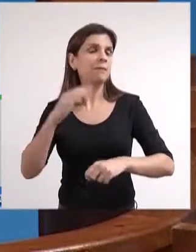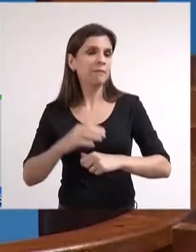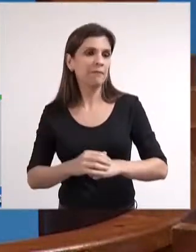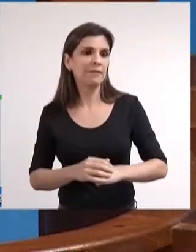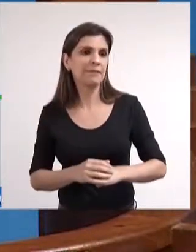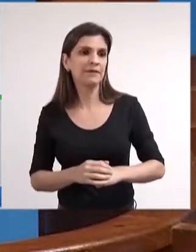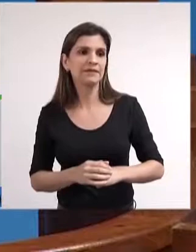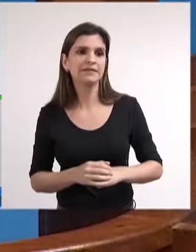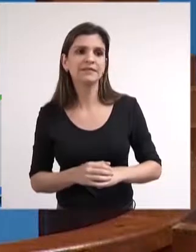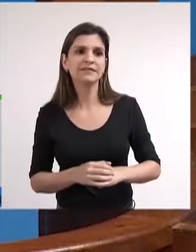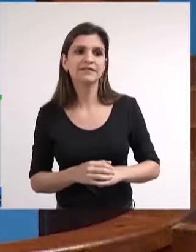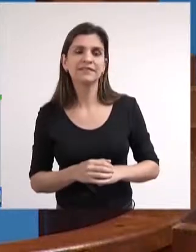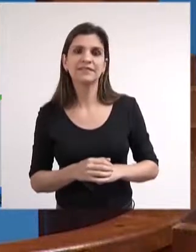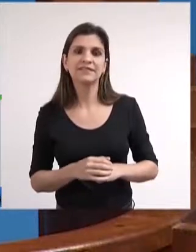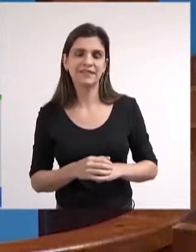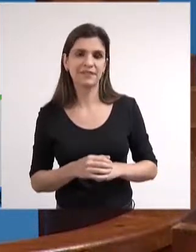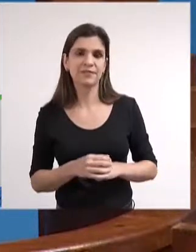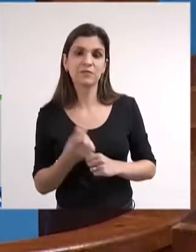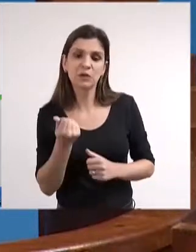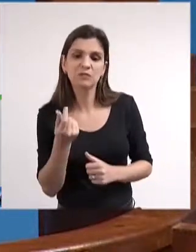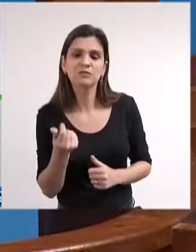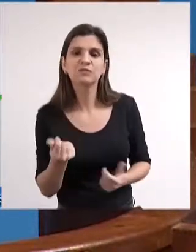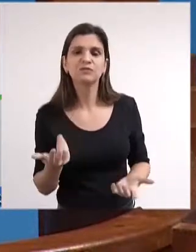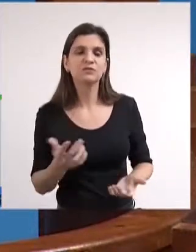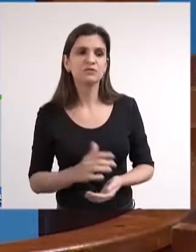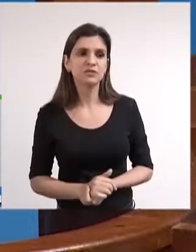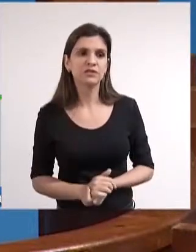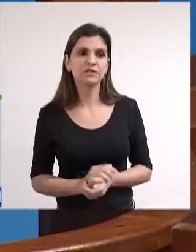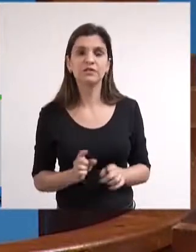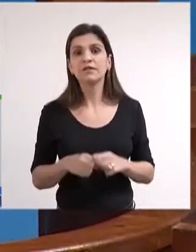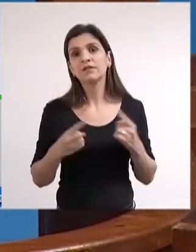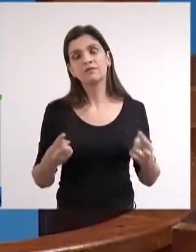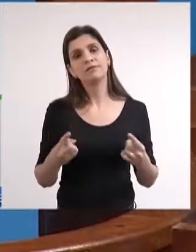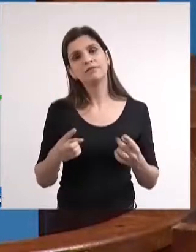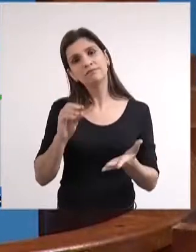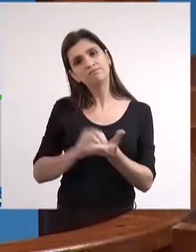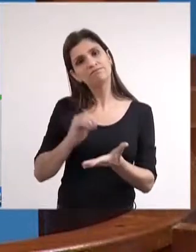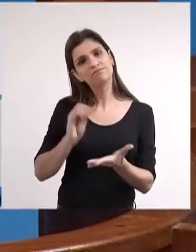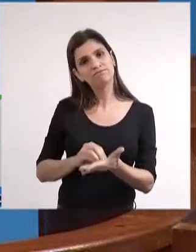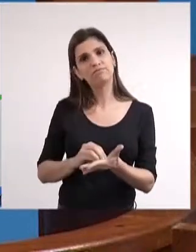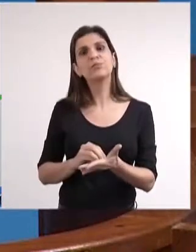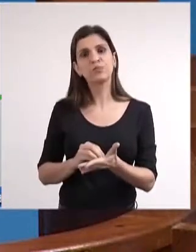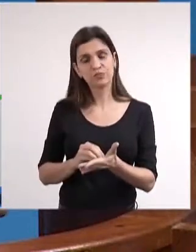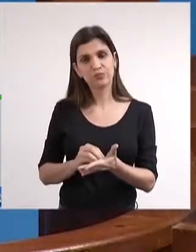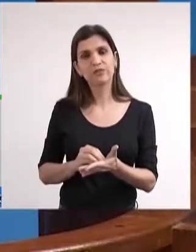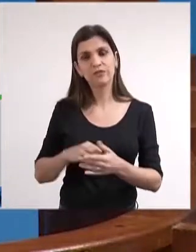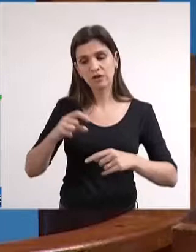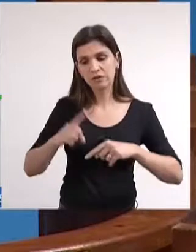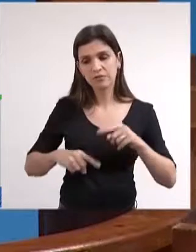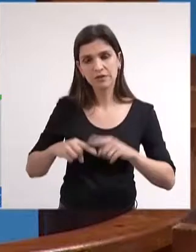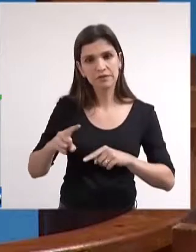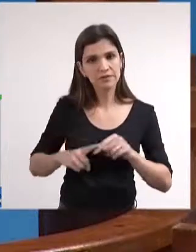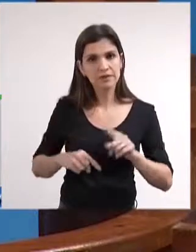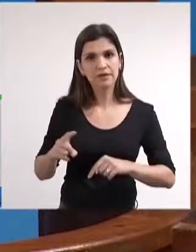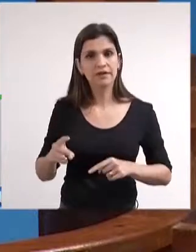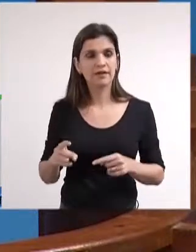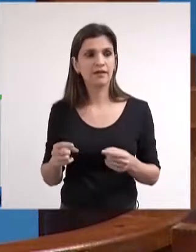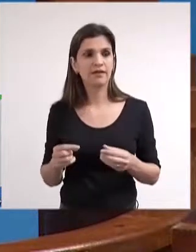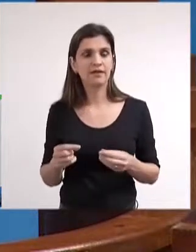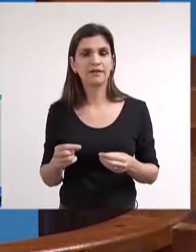médicos muitas vezes não aceitam, justamente porque eles não podem ou não devem errar o